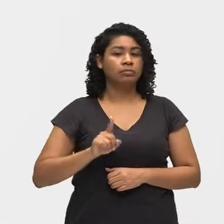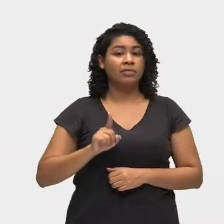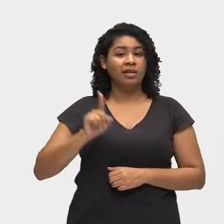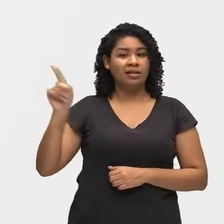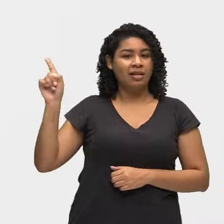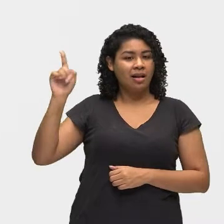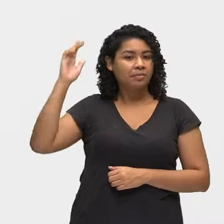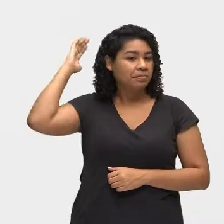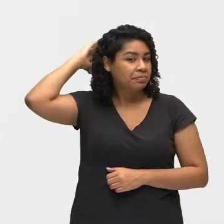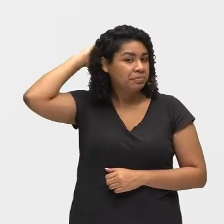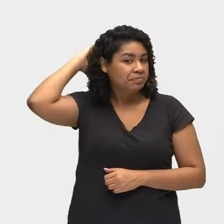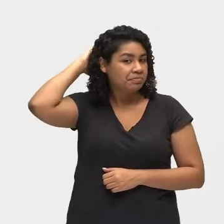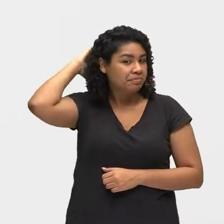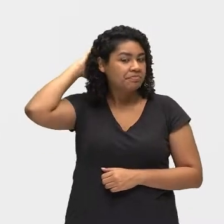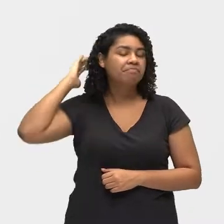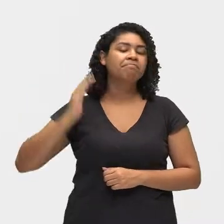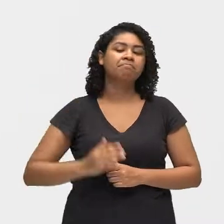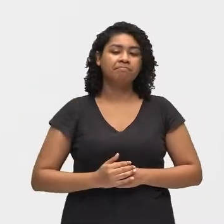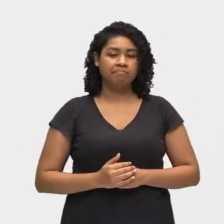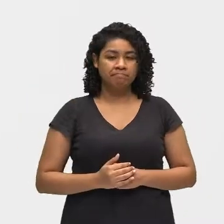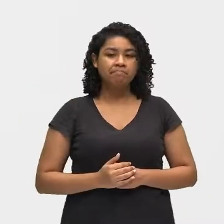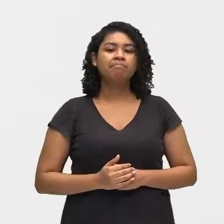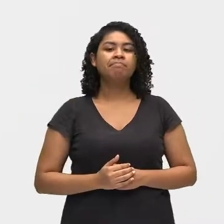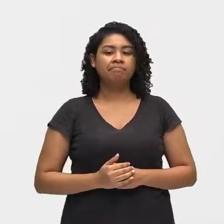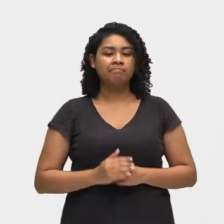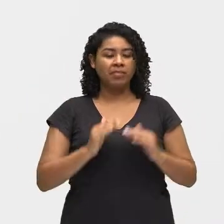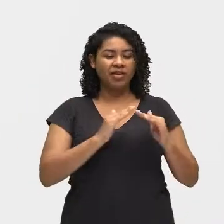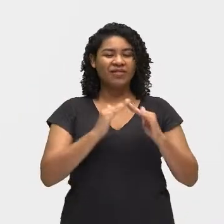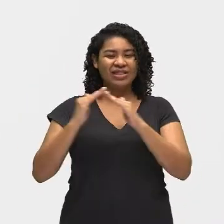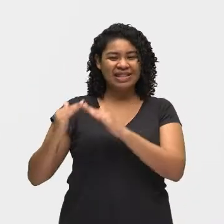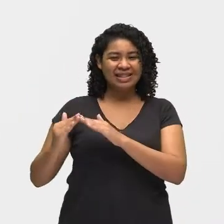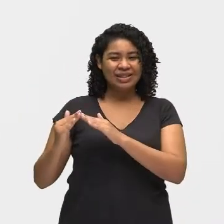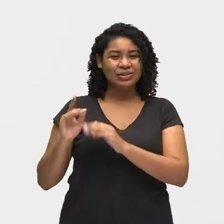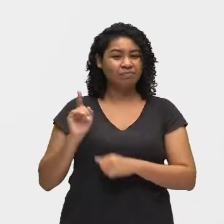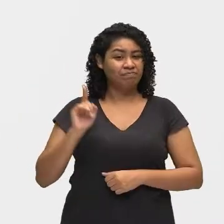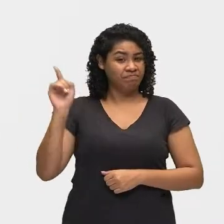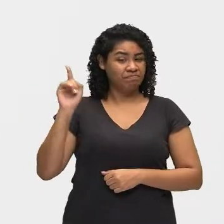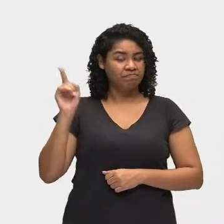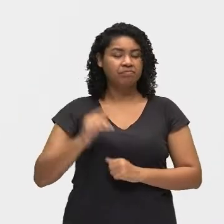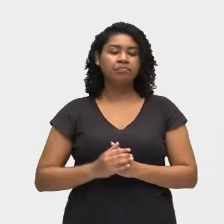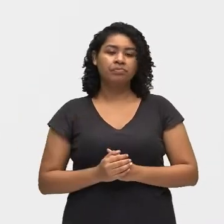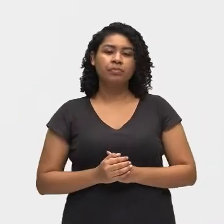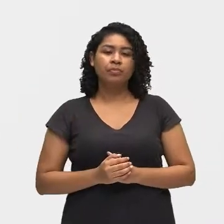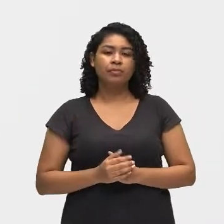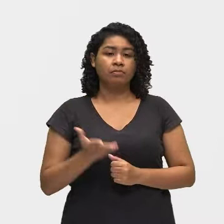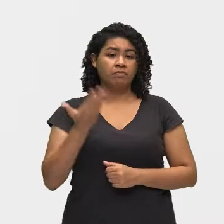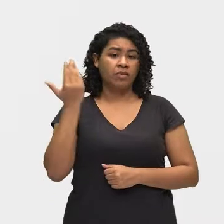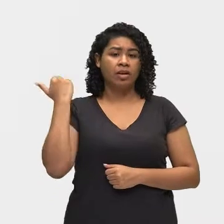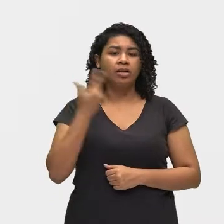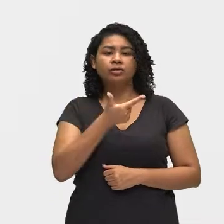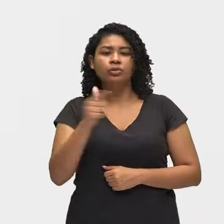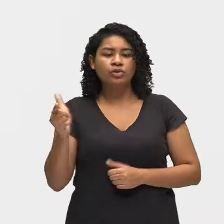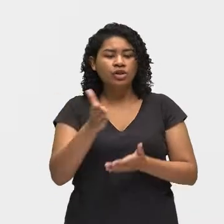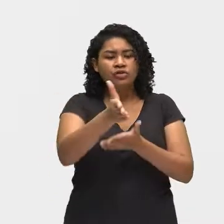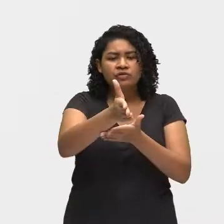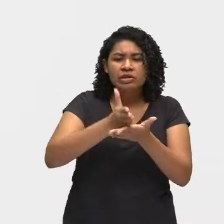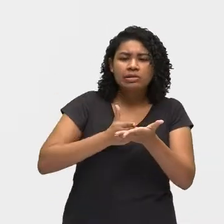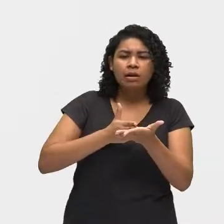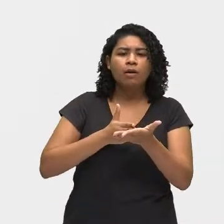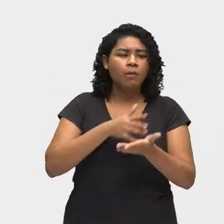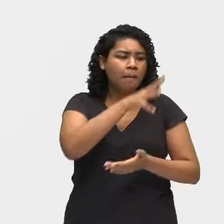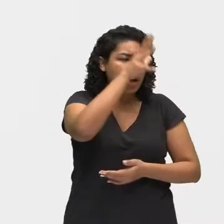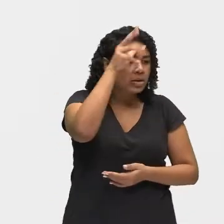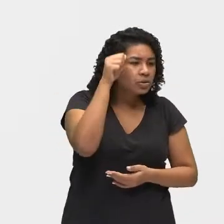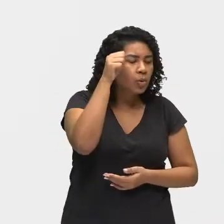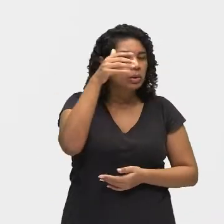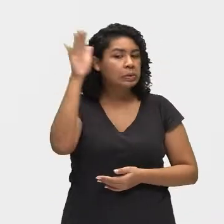né? Fica naquela região do nosso estado vizinho. Mas que na época, né, não existia essa divisão territorial de estado,